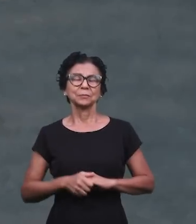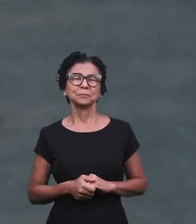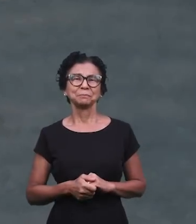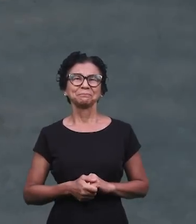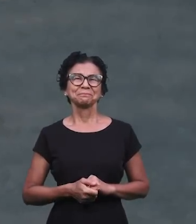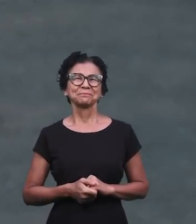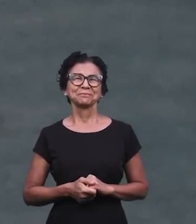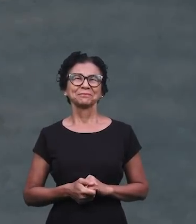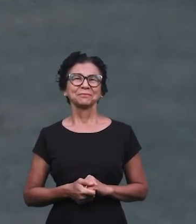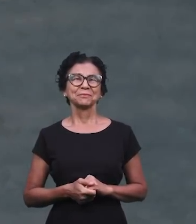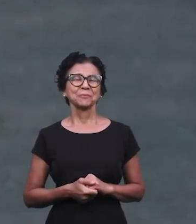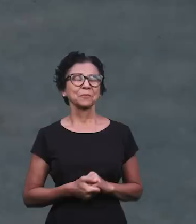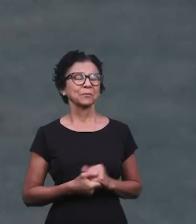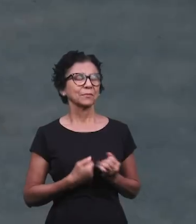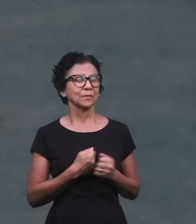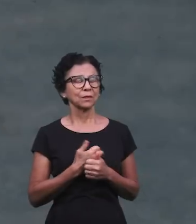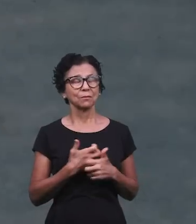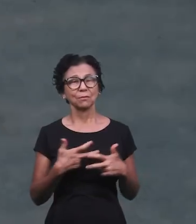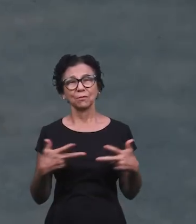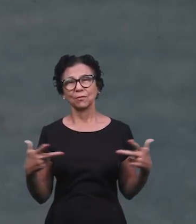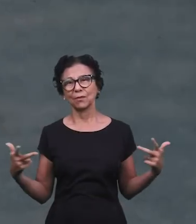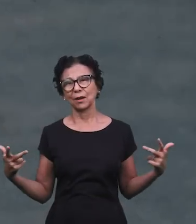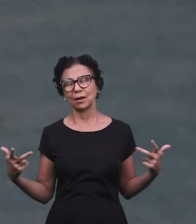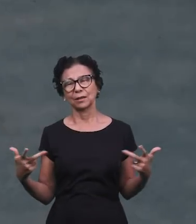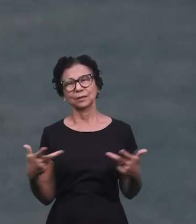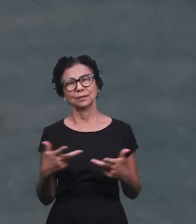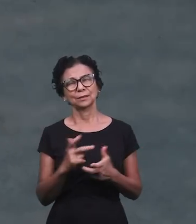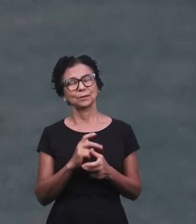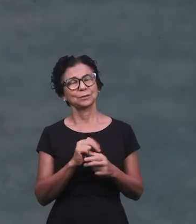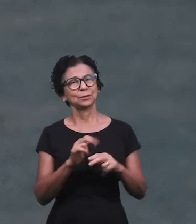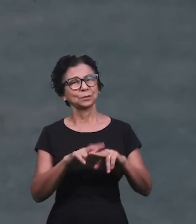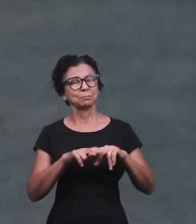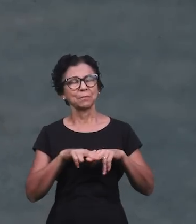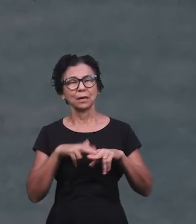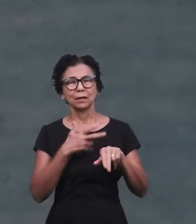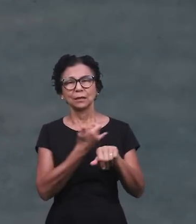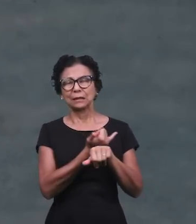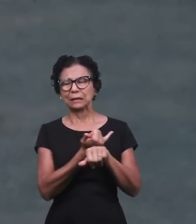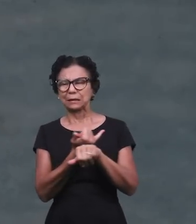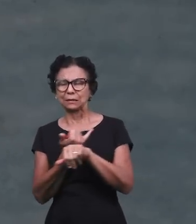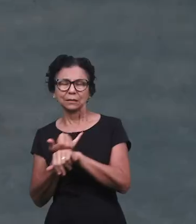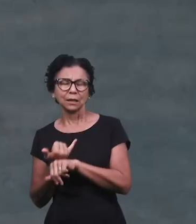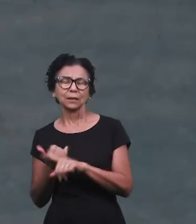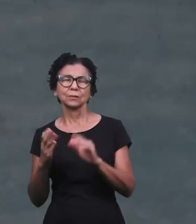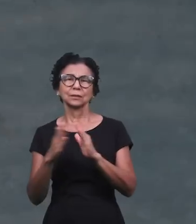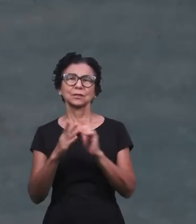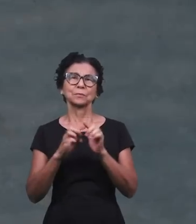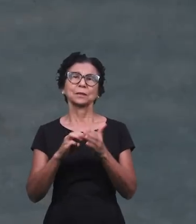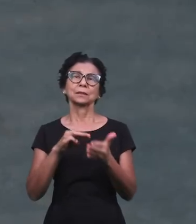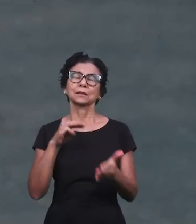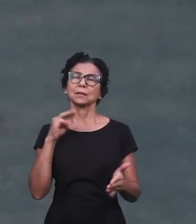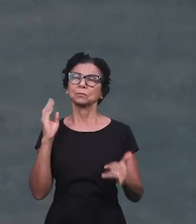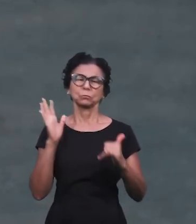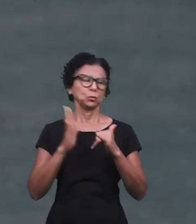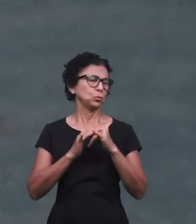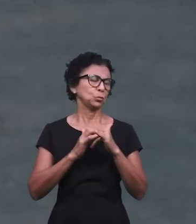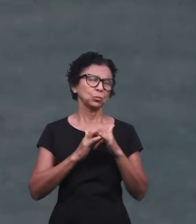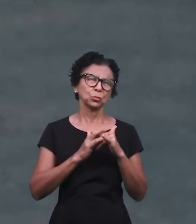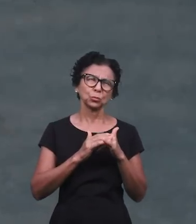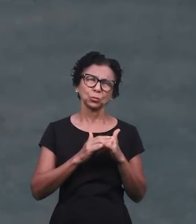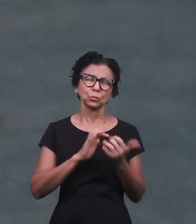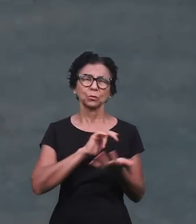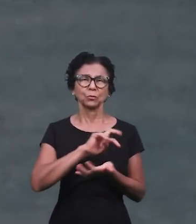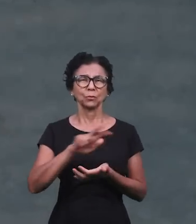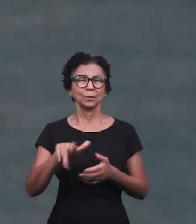gente está falando em diversos meios, diversos canais, no canal da Igreja Cristã Maranata no YouTube, ou seja, você tem